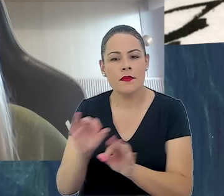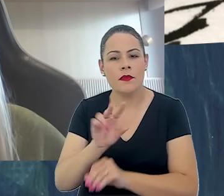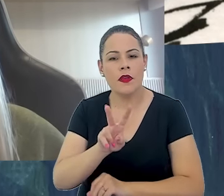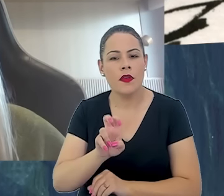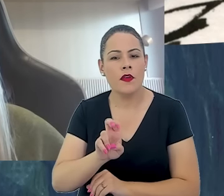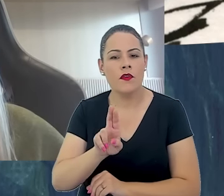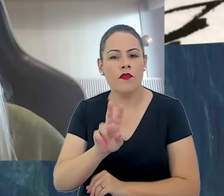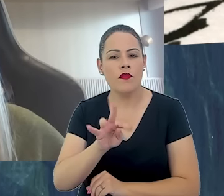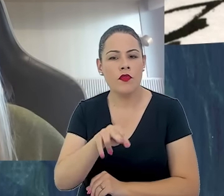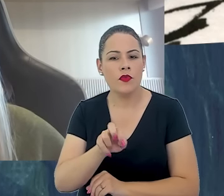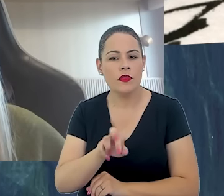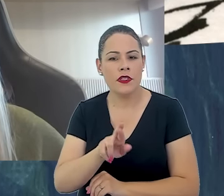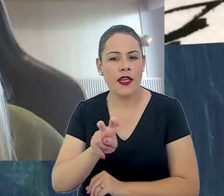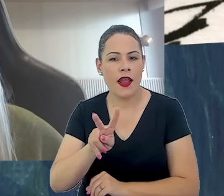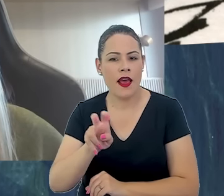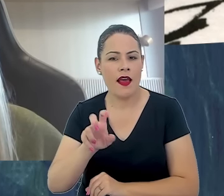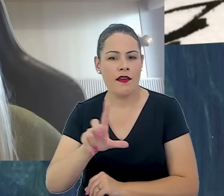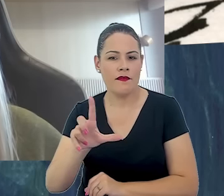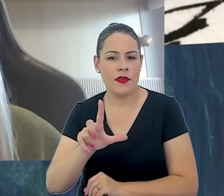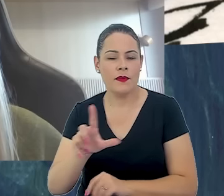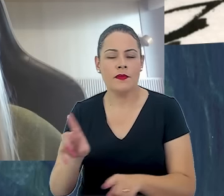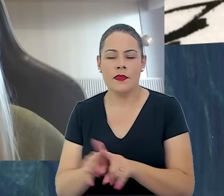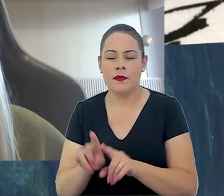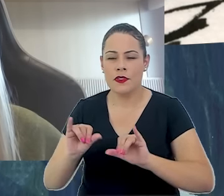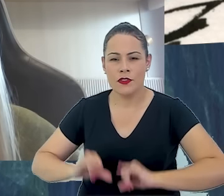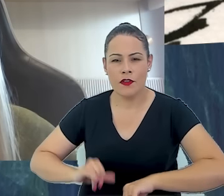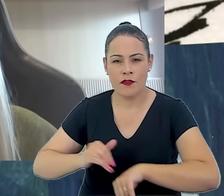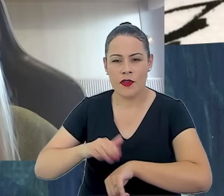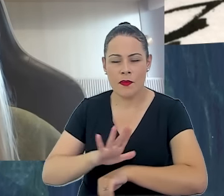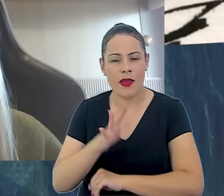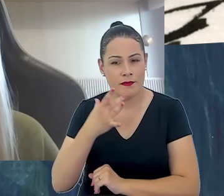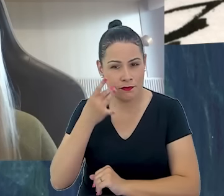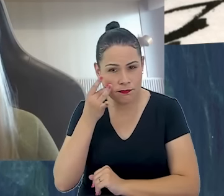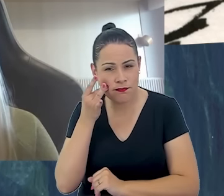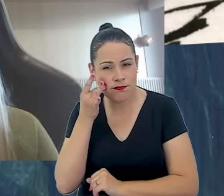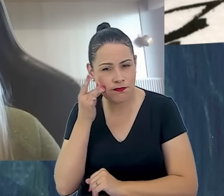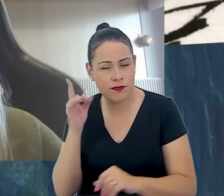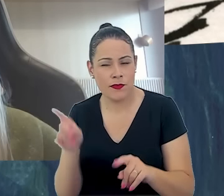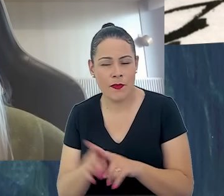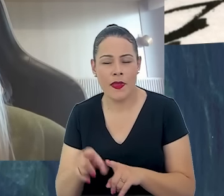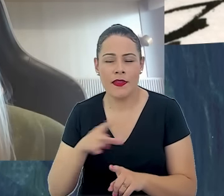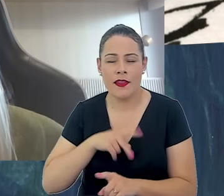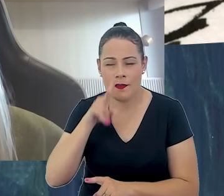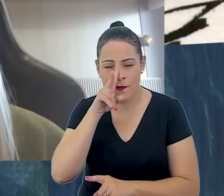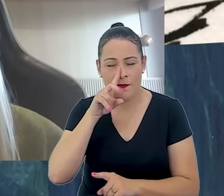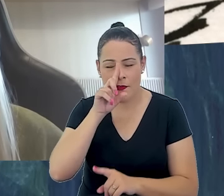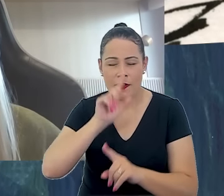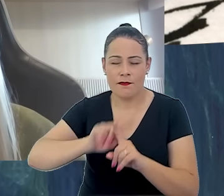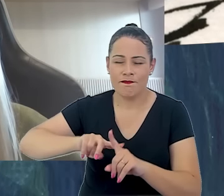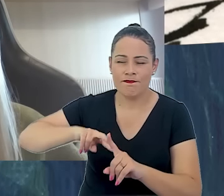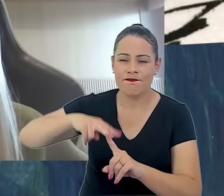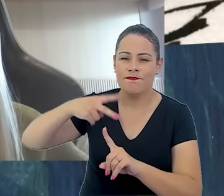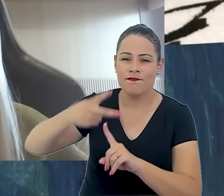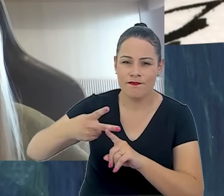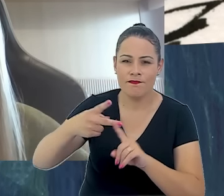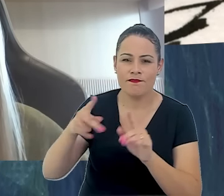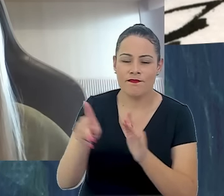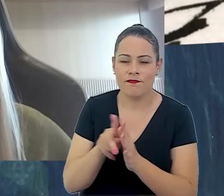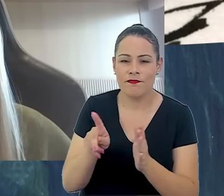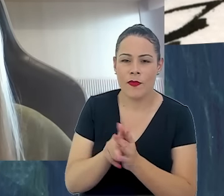vulneráveis e que não só a sua vulnerabilidade física é agravada por